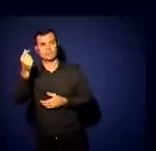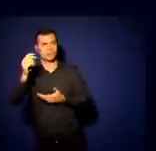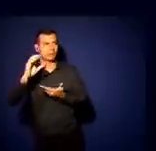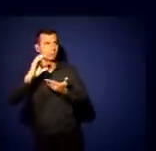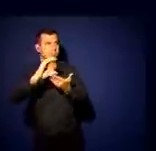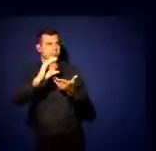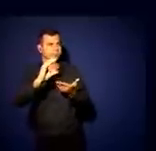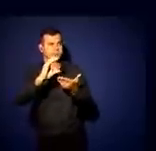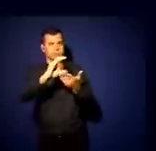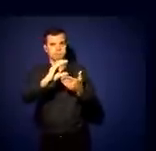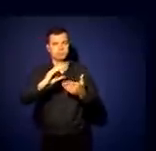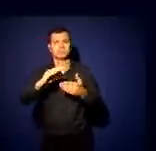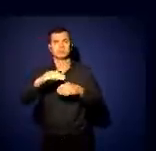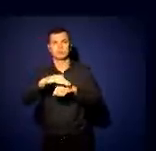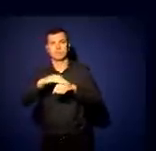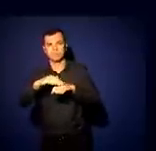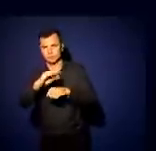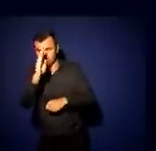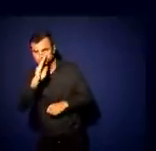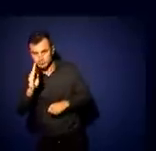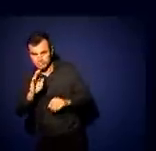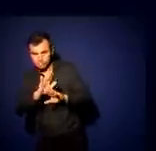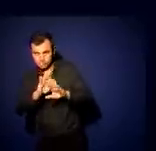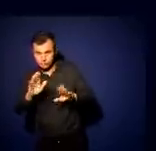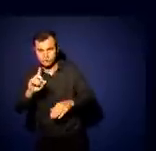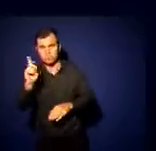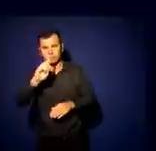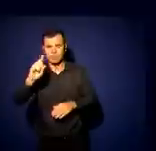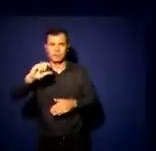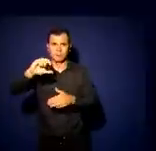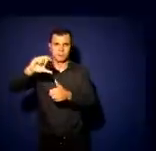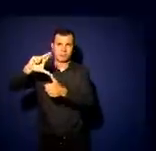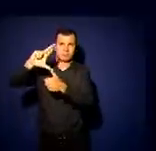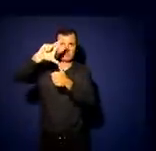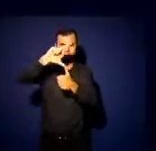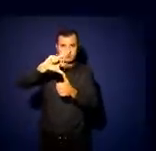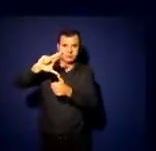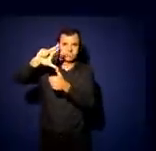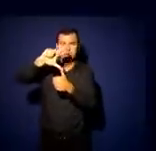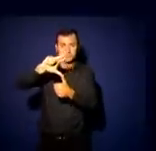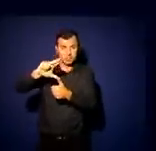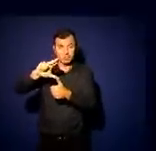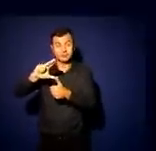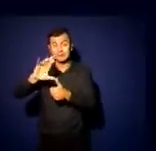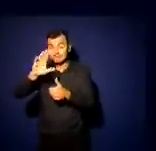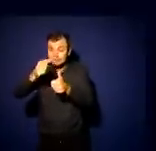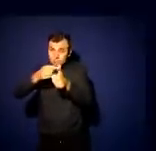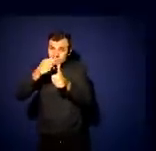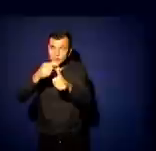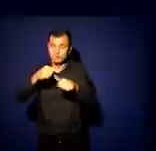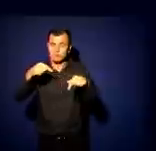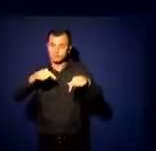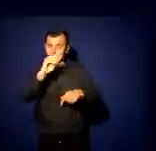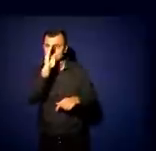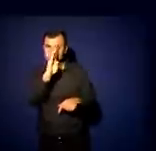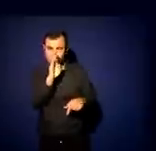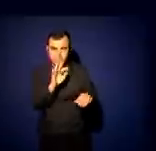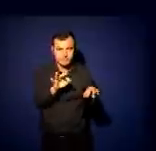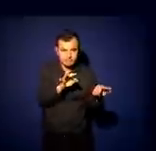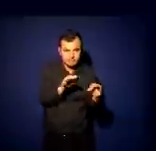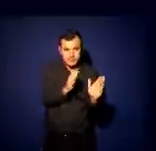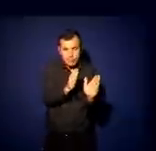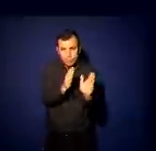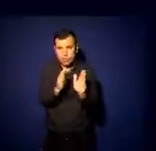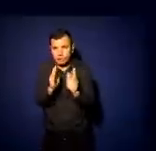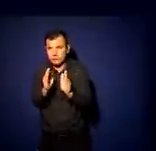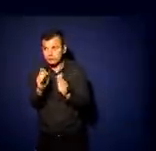na região não só no Brasil mais na América Latina Então acho que falta um pouquinho a gente acertar a casa e capturar essa janela de